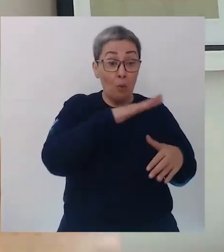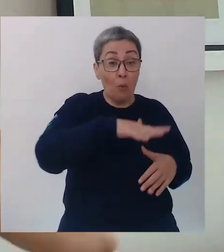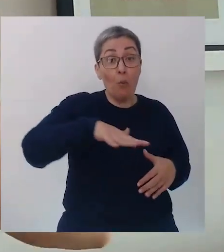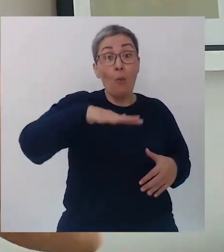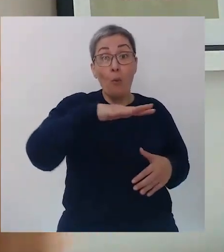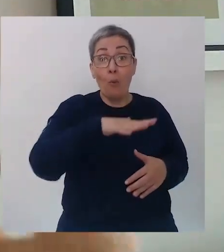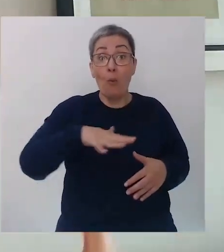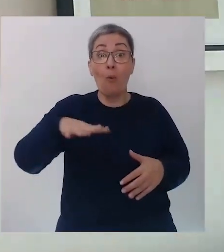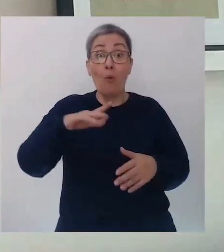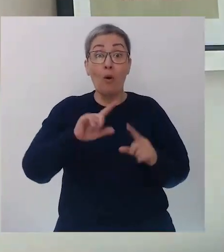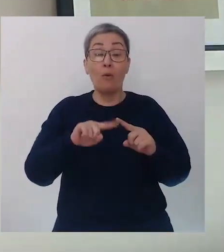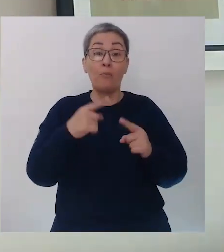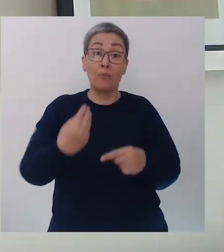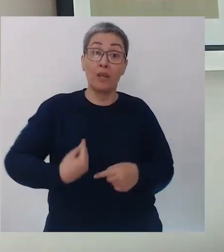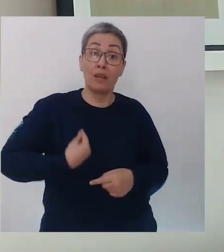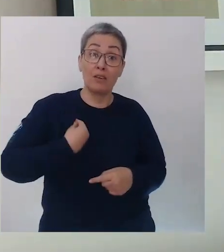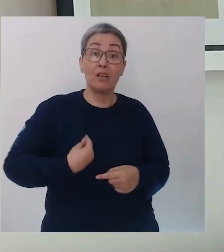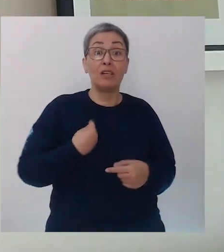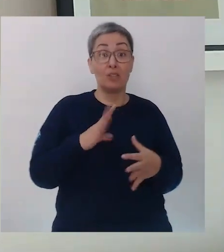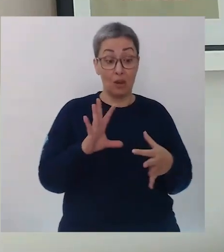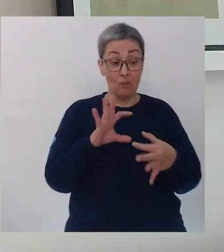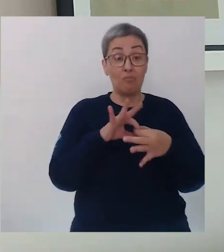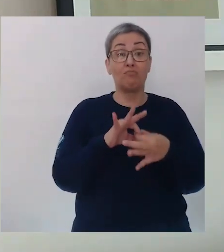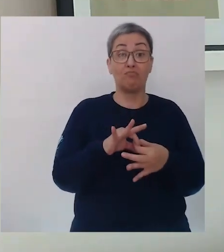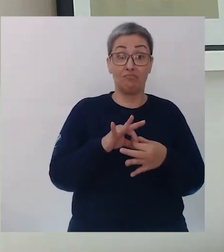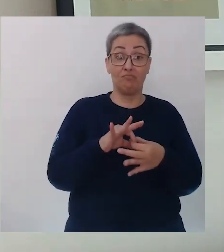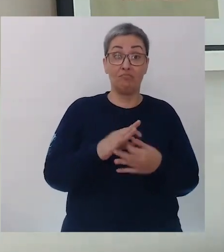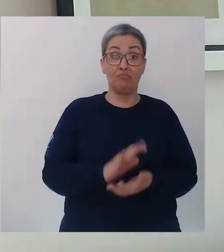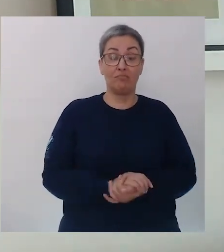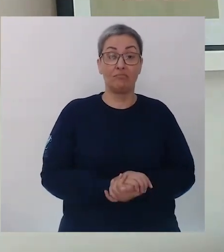em cada território de que fazemos parte.